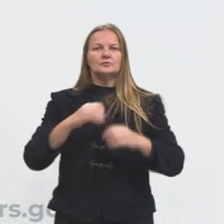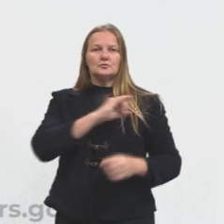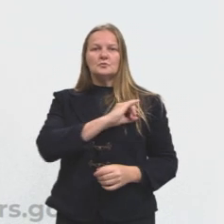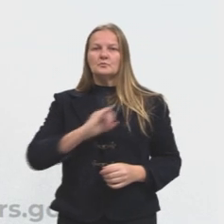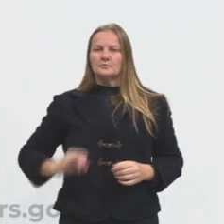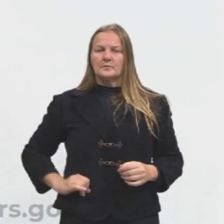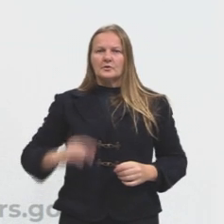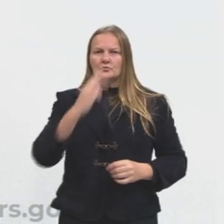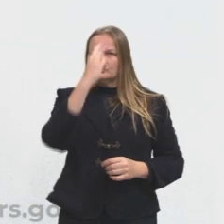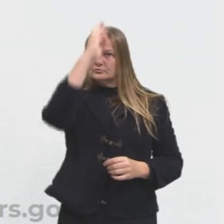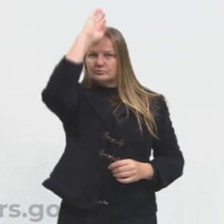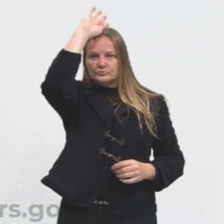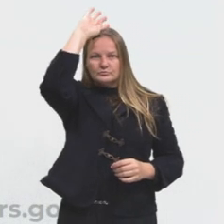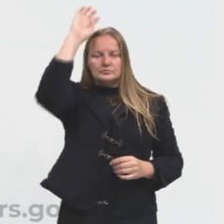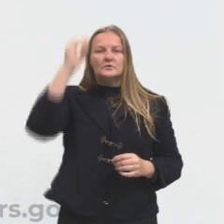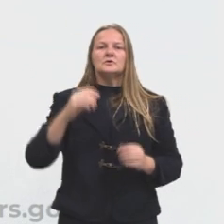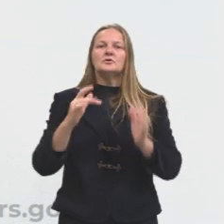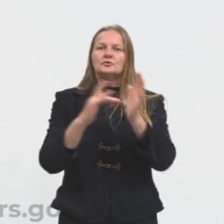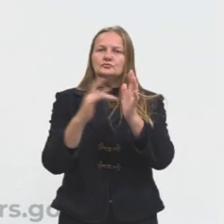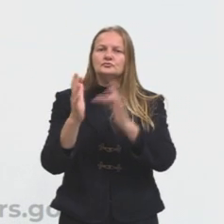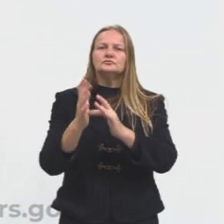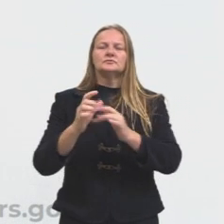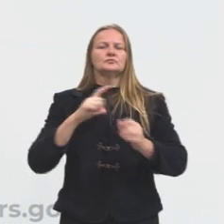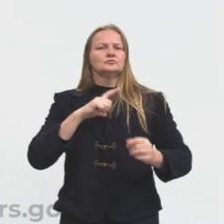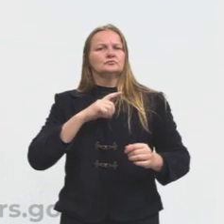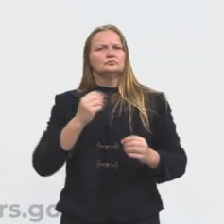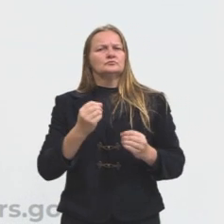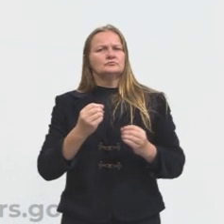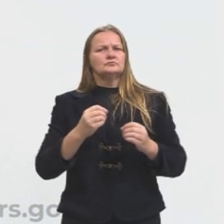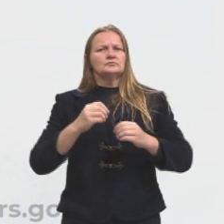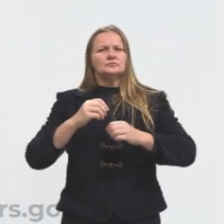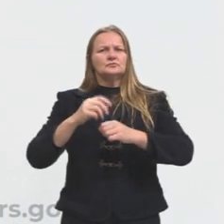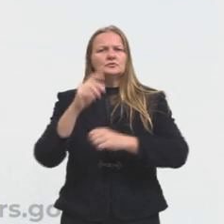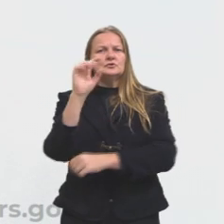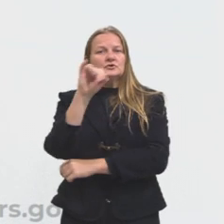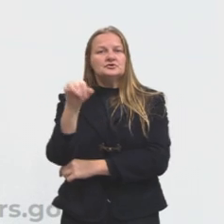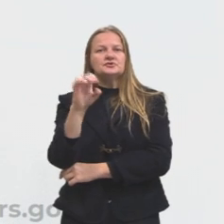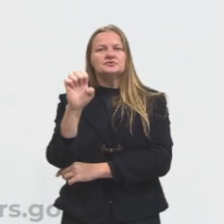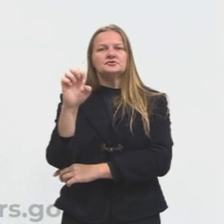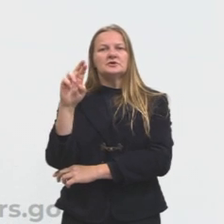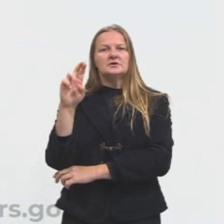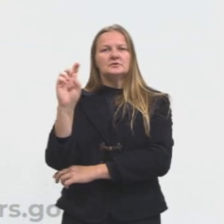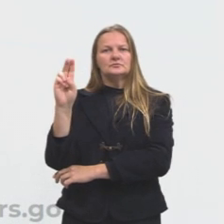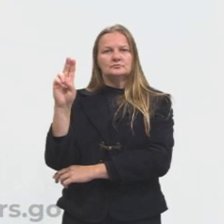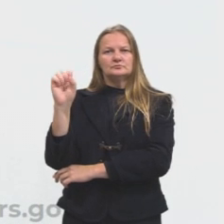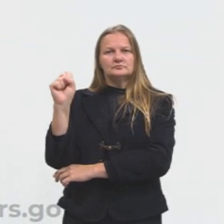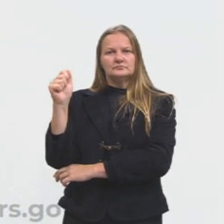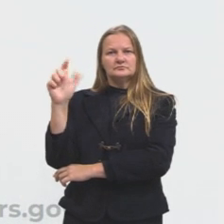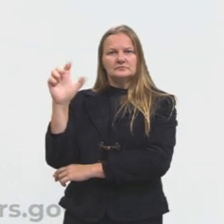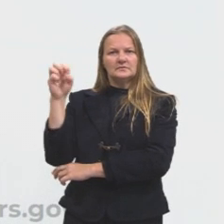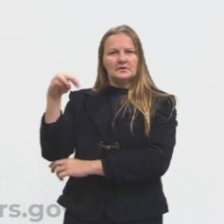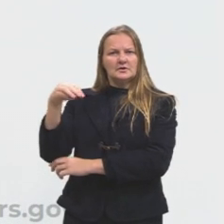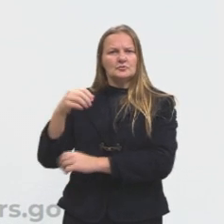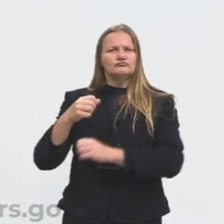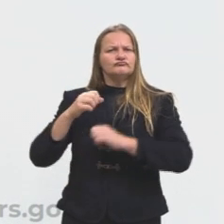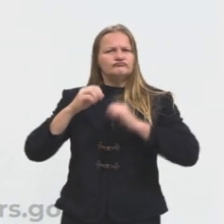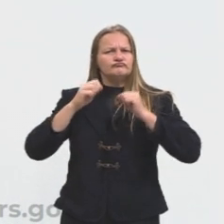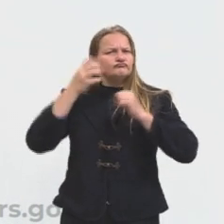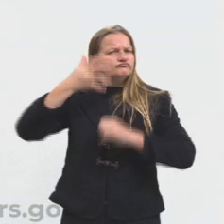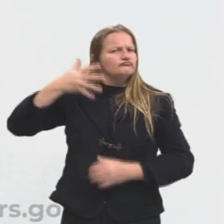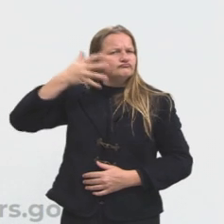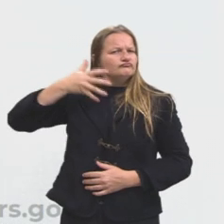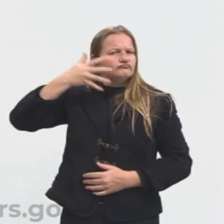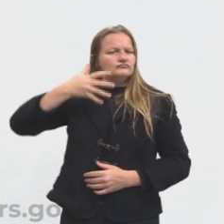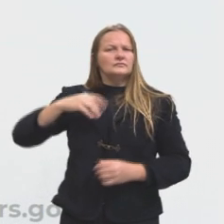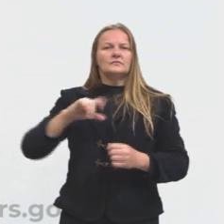Romano Jesus Cristo prega Jerusalém ele morreu crucificado a região dele ele ele prega faz parte